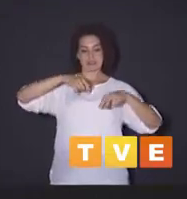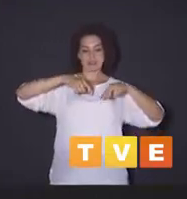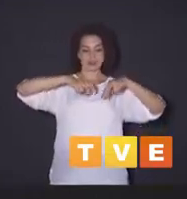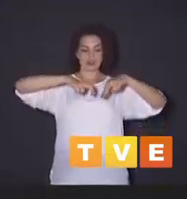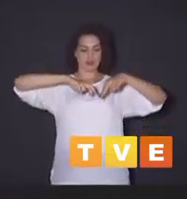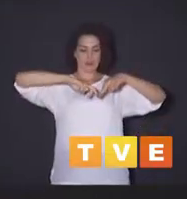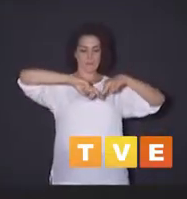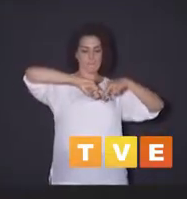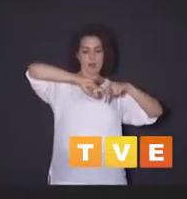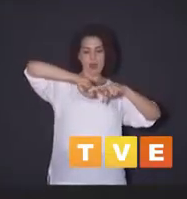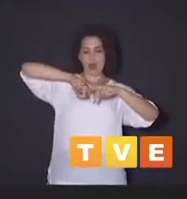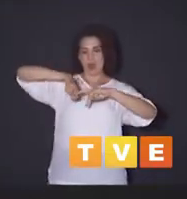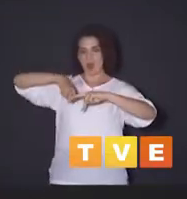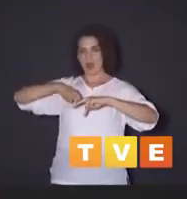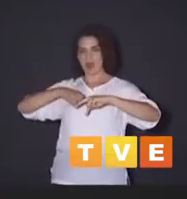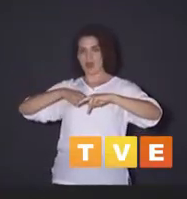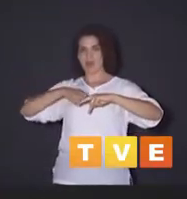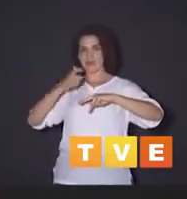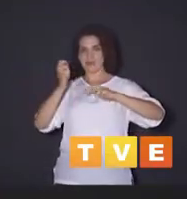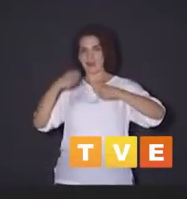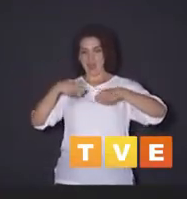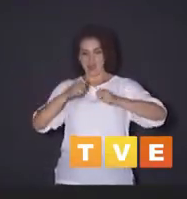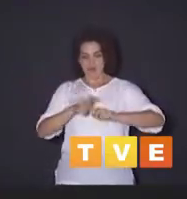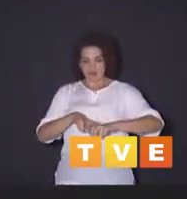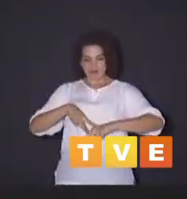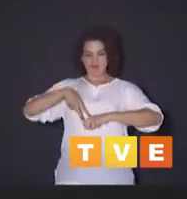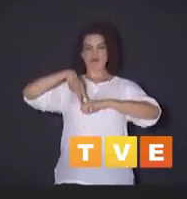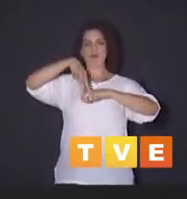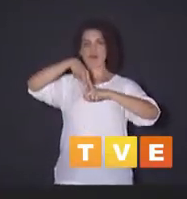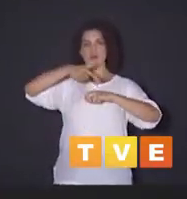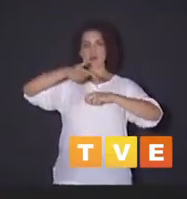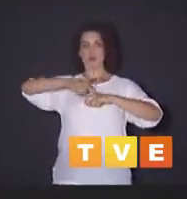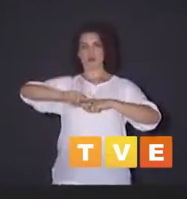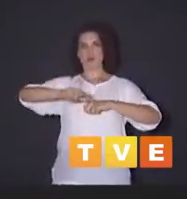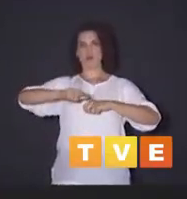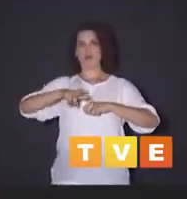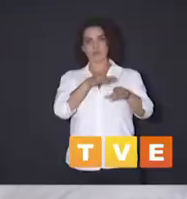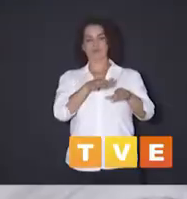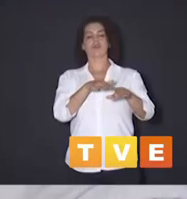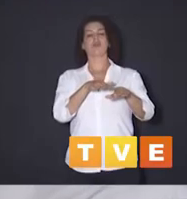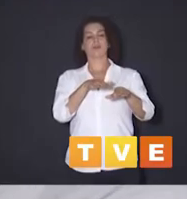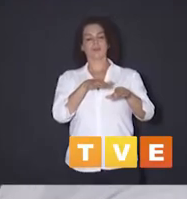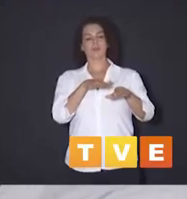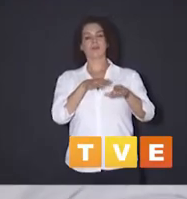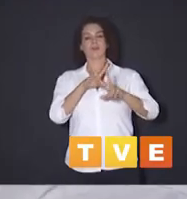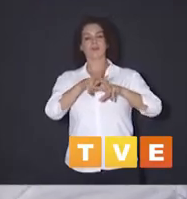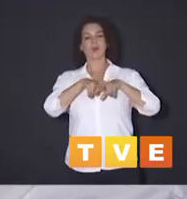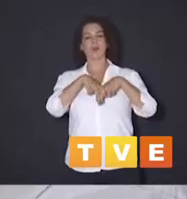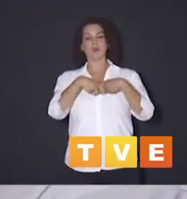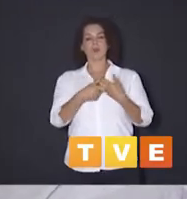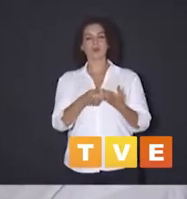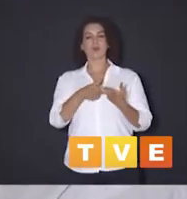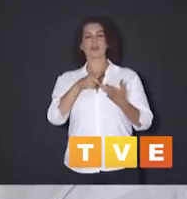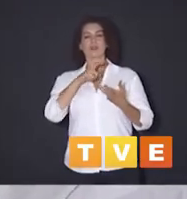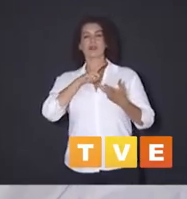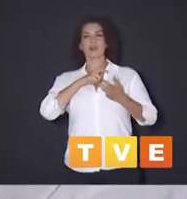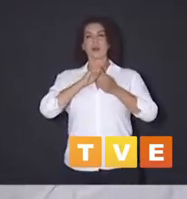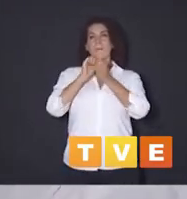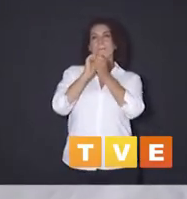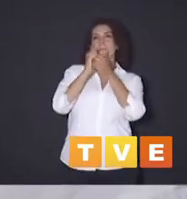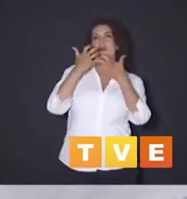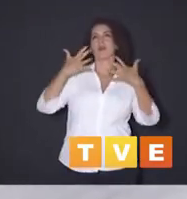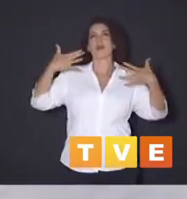reequilibre então essa questão do corpo em equilíbrio diante do mundo - xaréu que brilham prata luz do céu